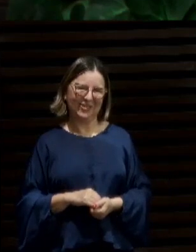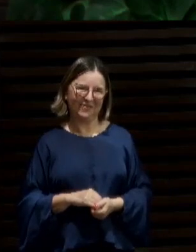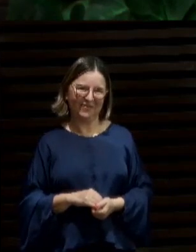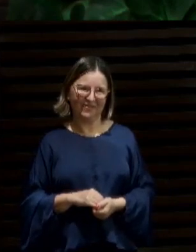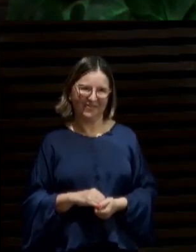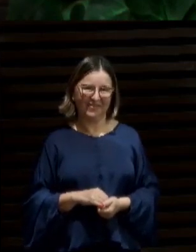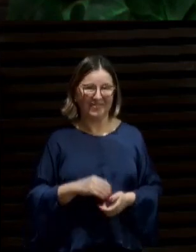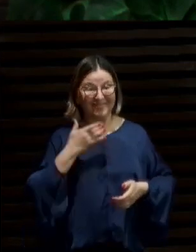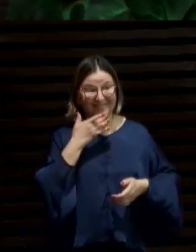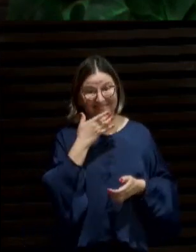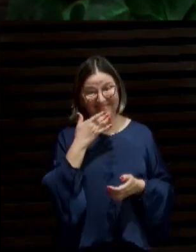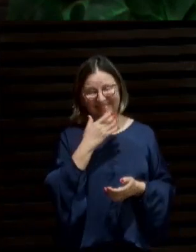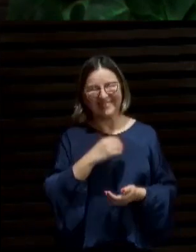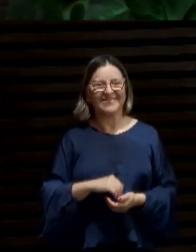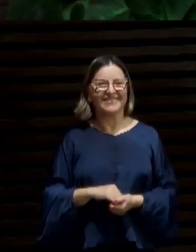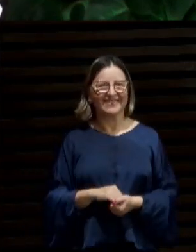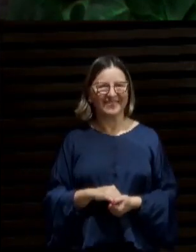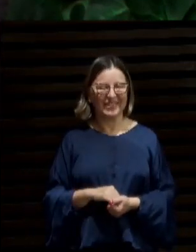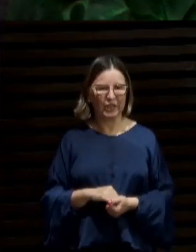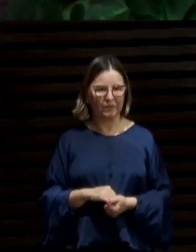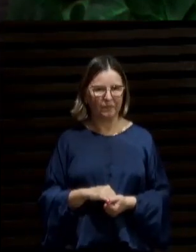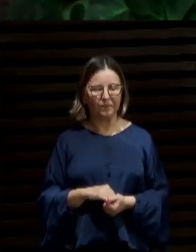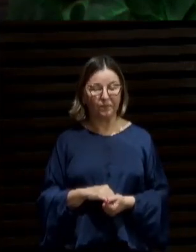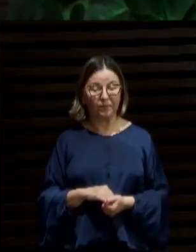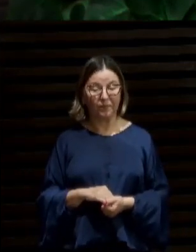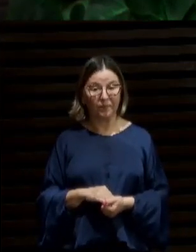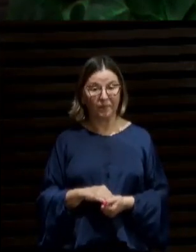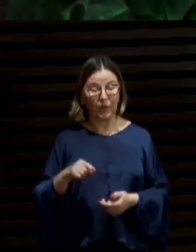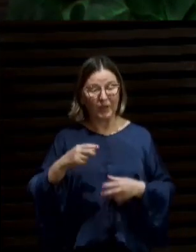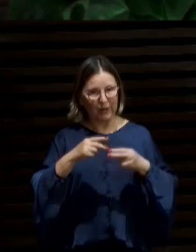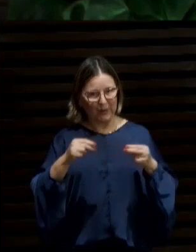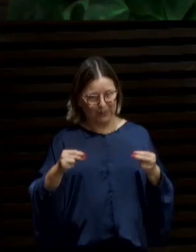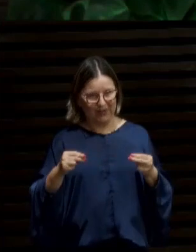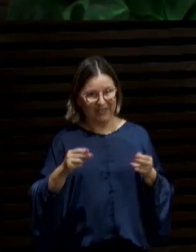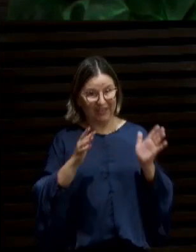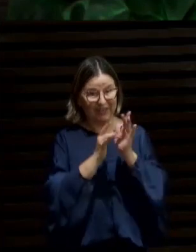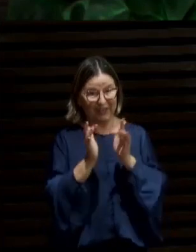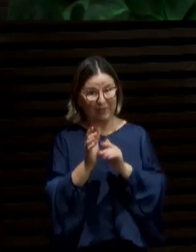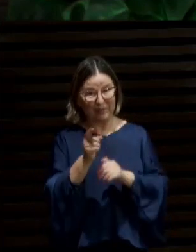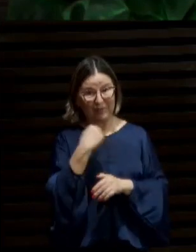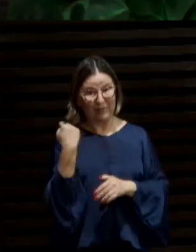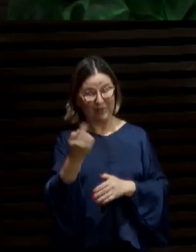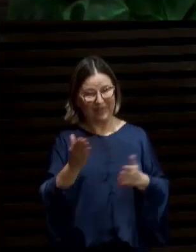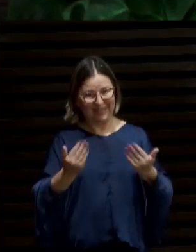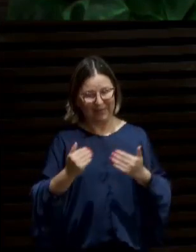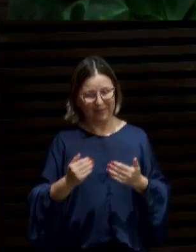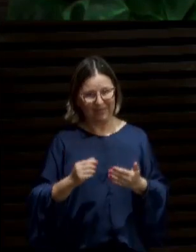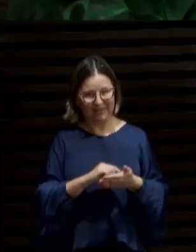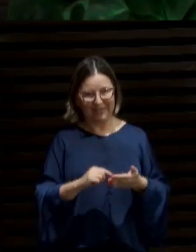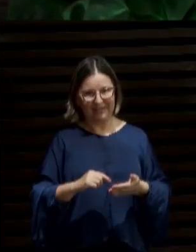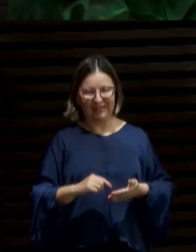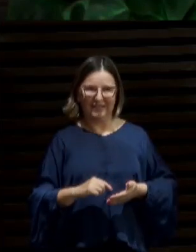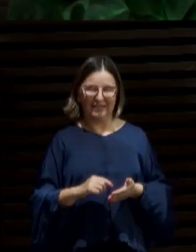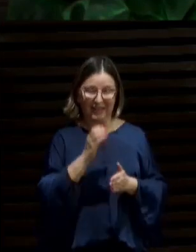Isso é tão gostoso. Outra coisa que Jesus nos deu, a quarta coisa, 17 e 13.